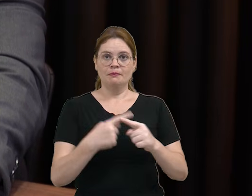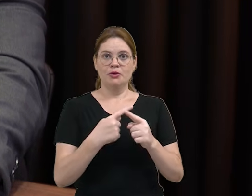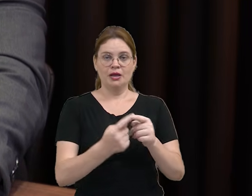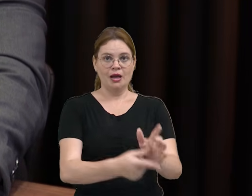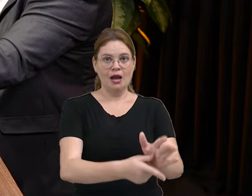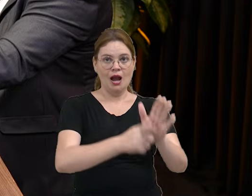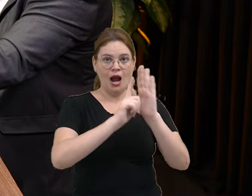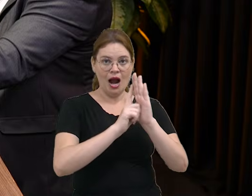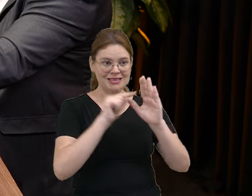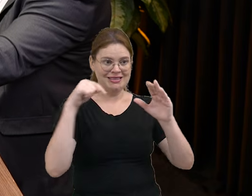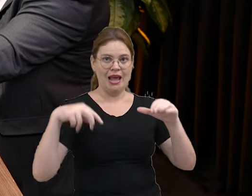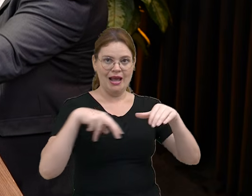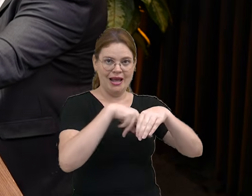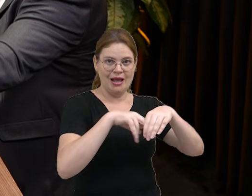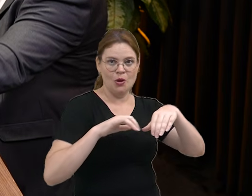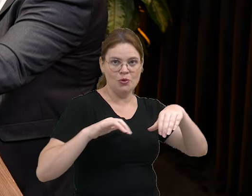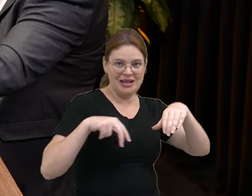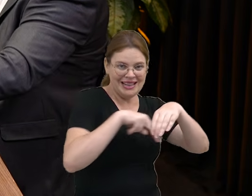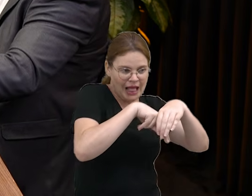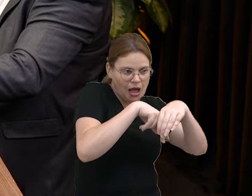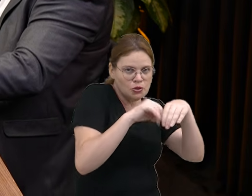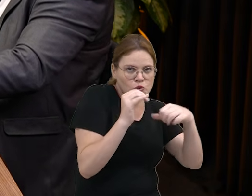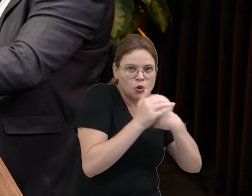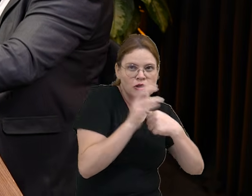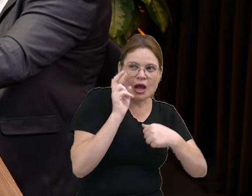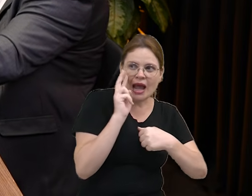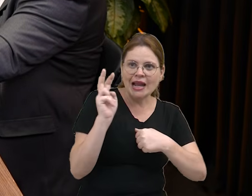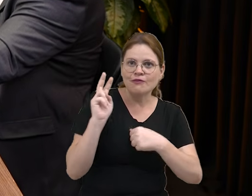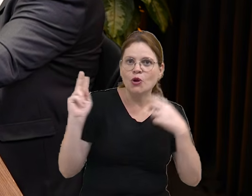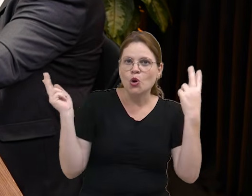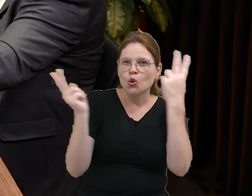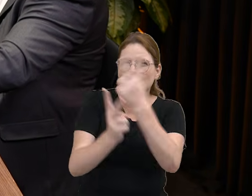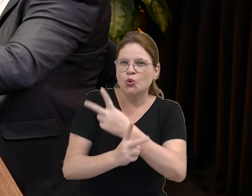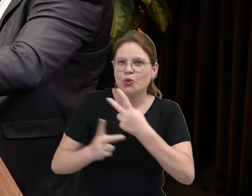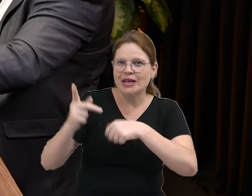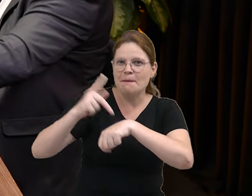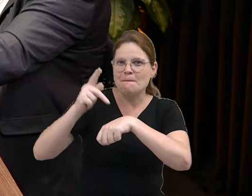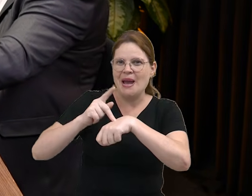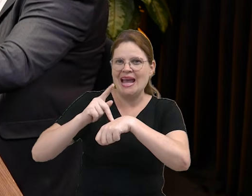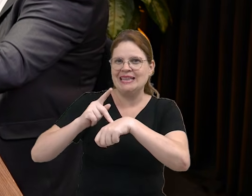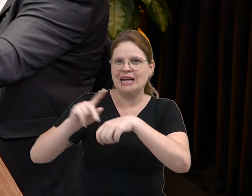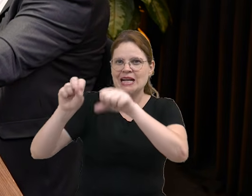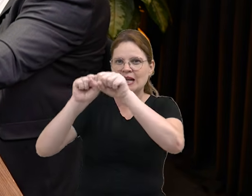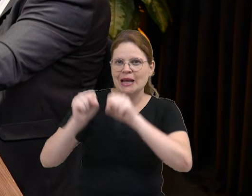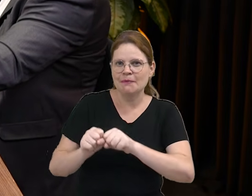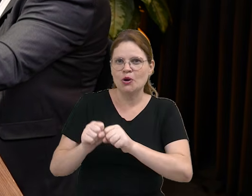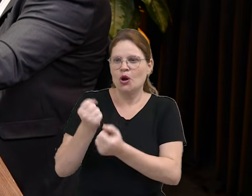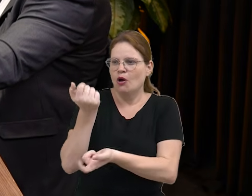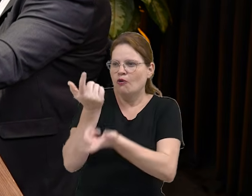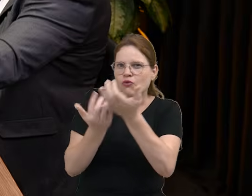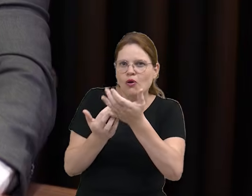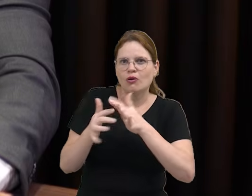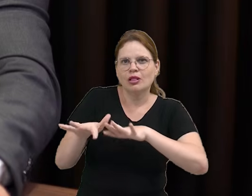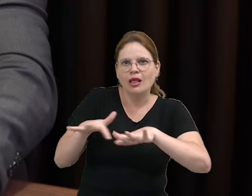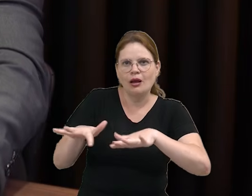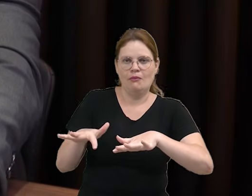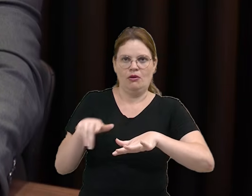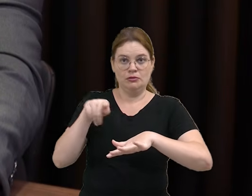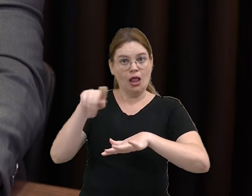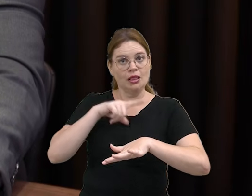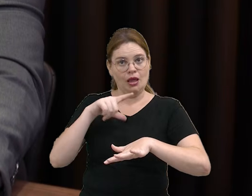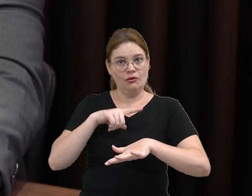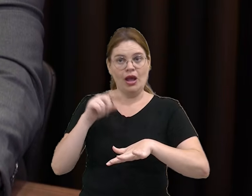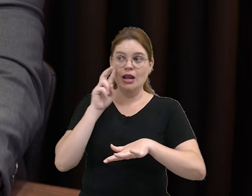Antes dele sair, operações aconteceram. Ventos que quebraram pedras, terremotos e fogo. Aconteceu a mesma coisa